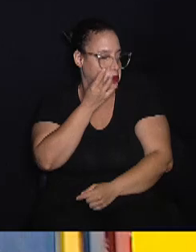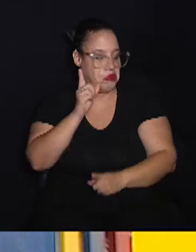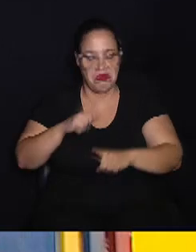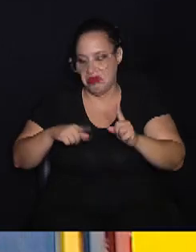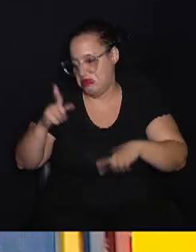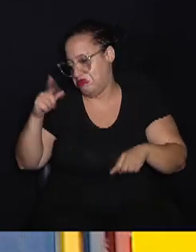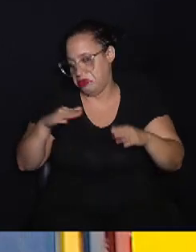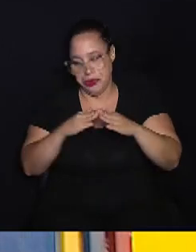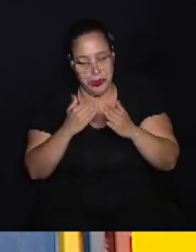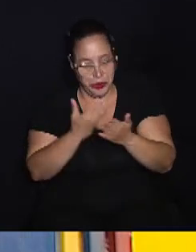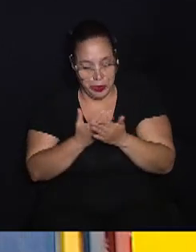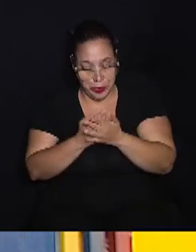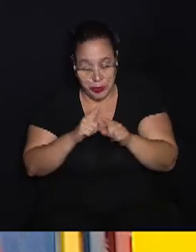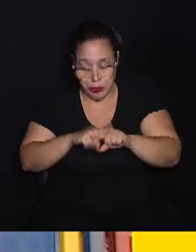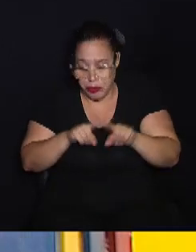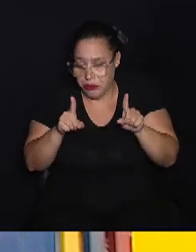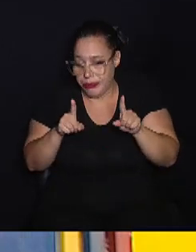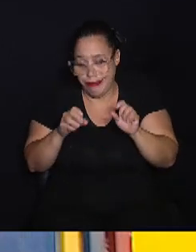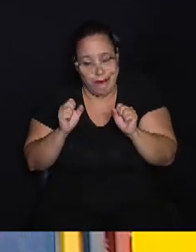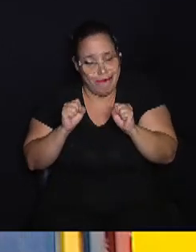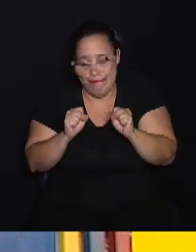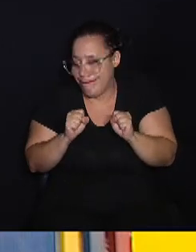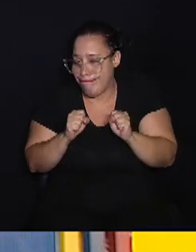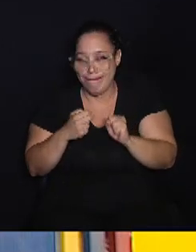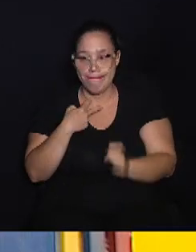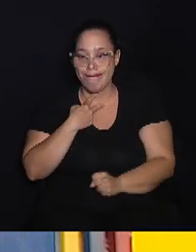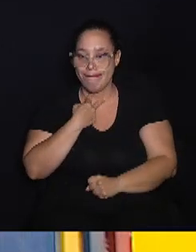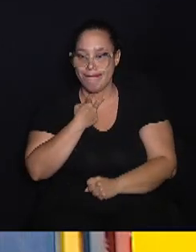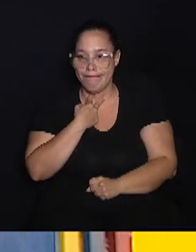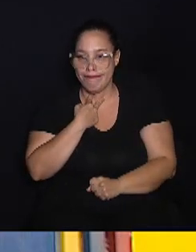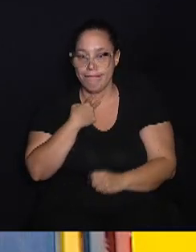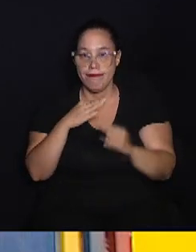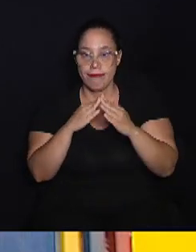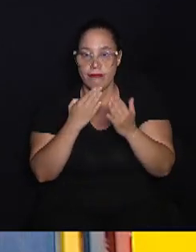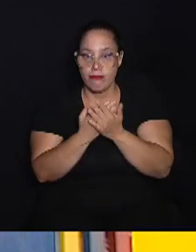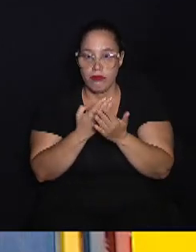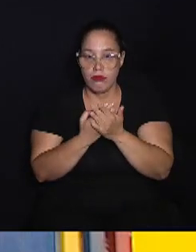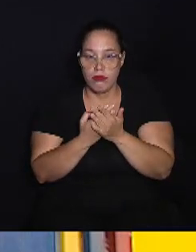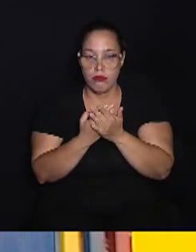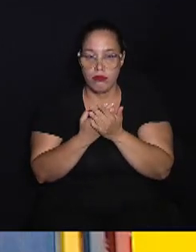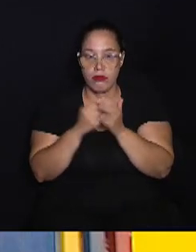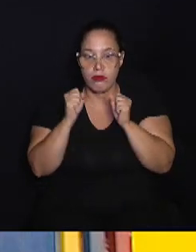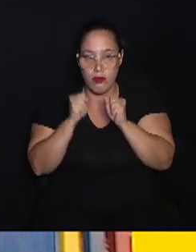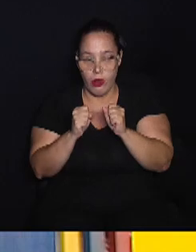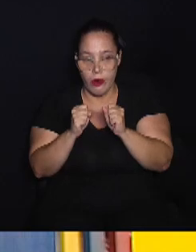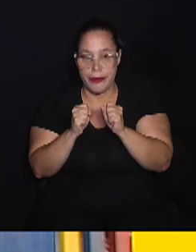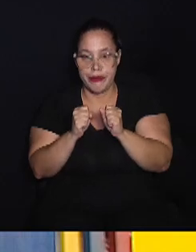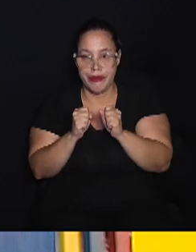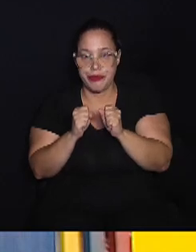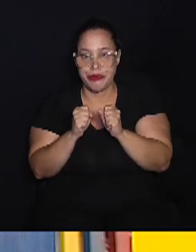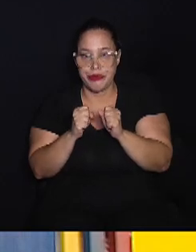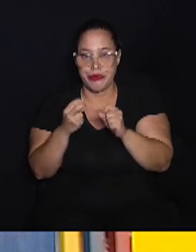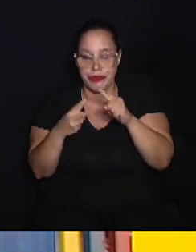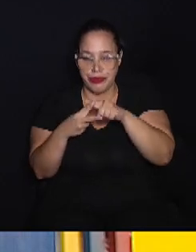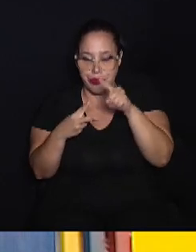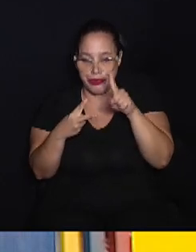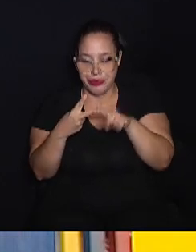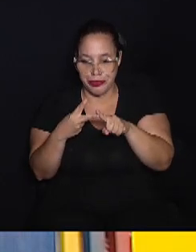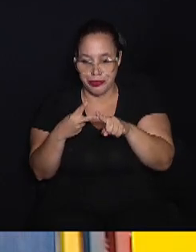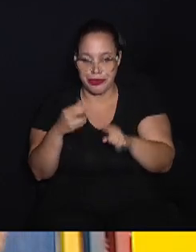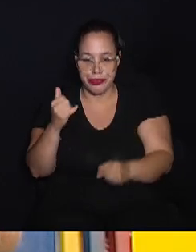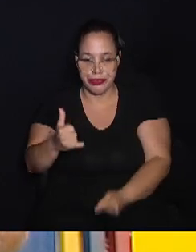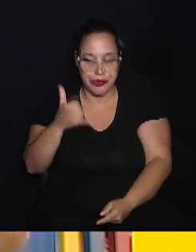Educacional Mas se não for viável paraa família comparecer até uma unidade Educacional ela pode também fazer isso através de dois canais né O